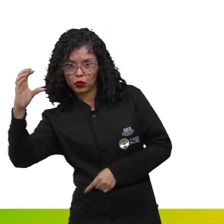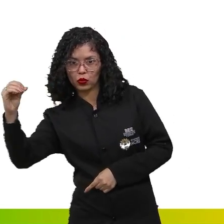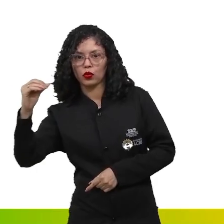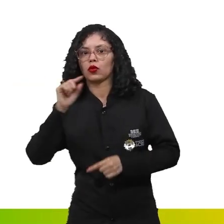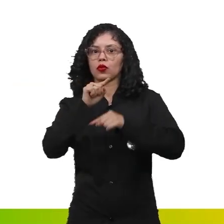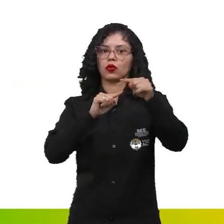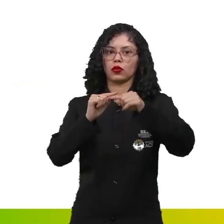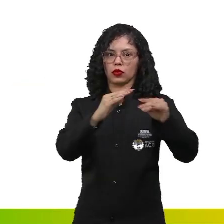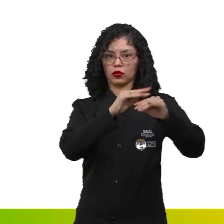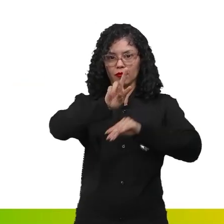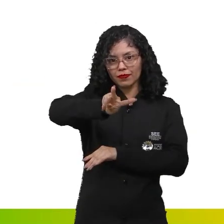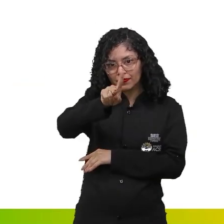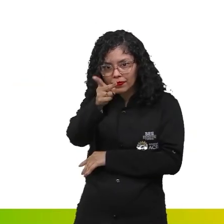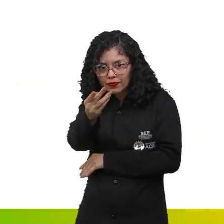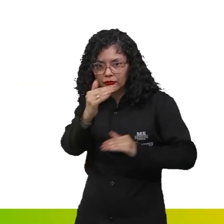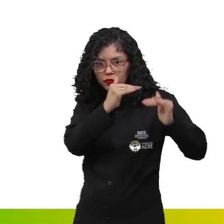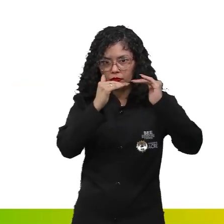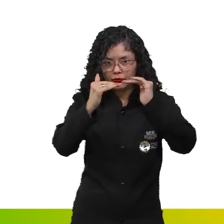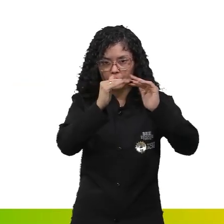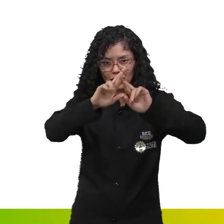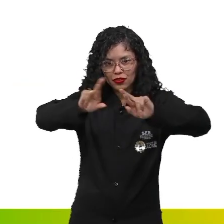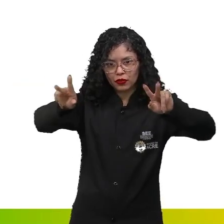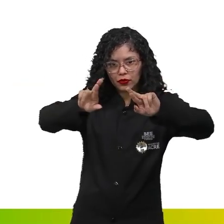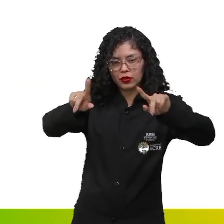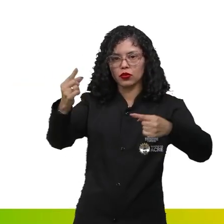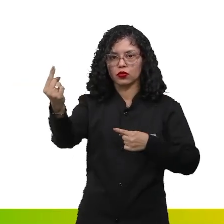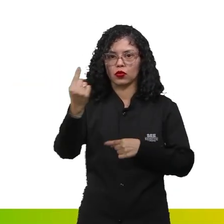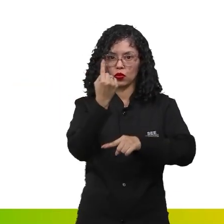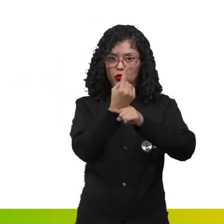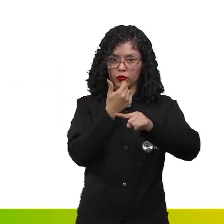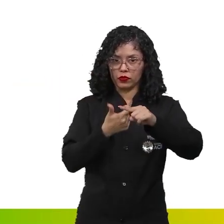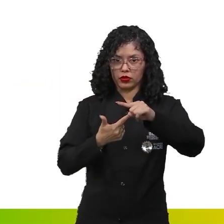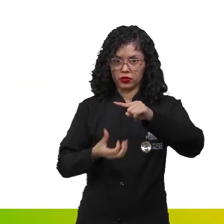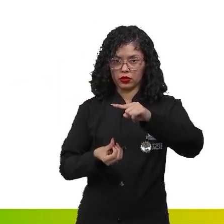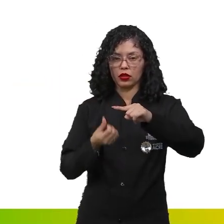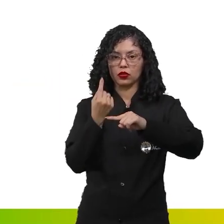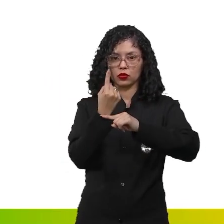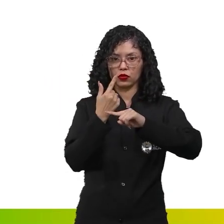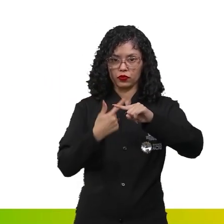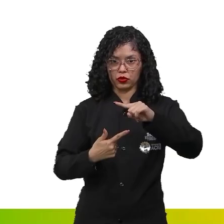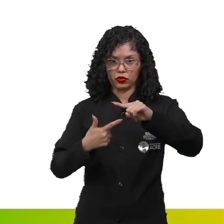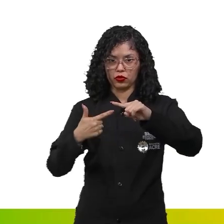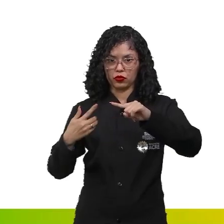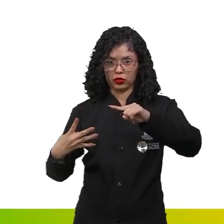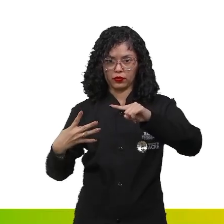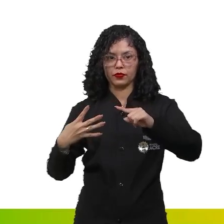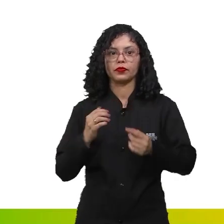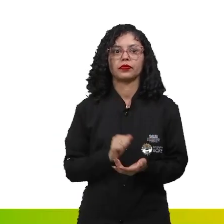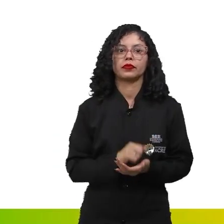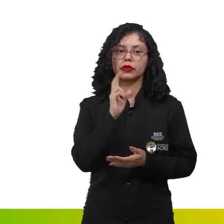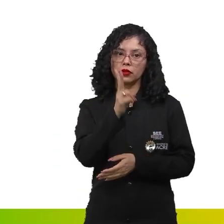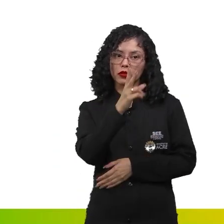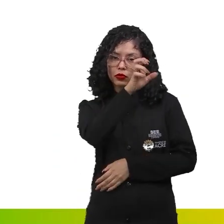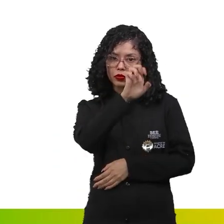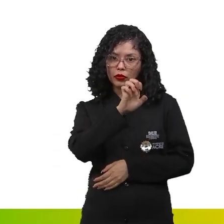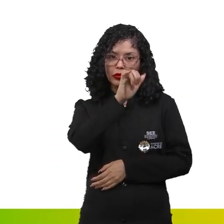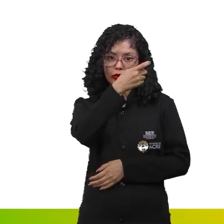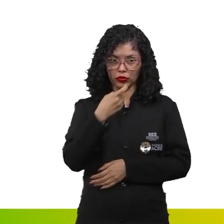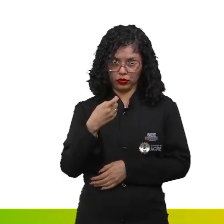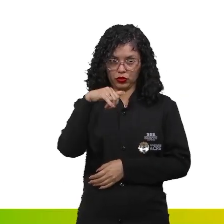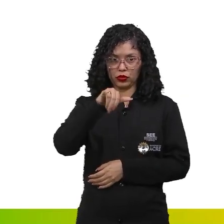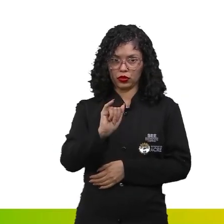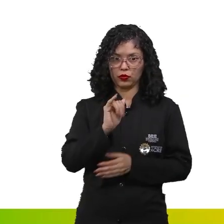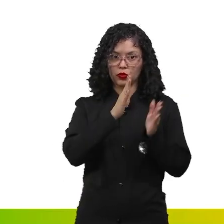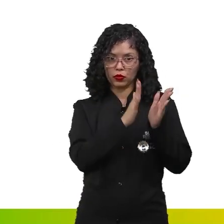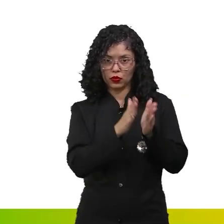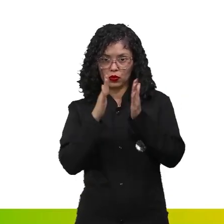partes inversamente proporcionais a 1 sobre 26 e 1 sobre 24. Então, sendo x e y as partes